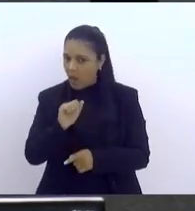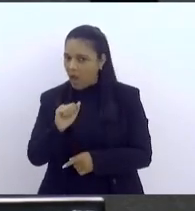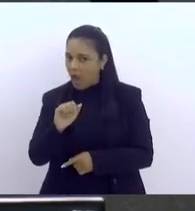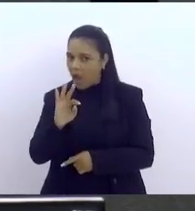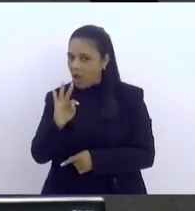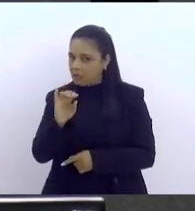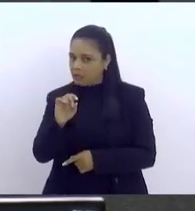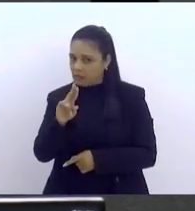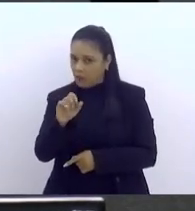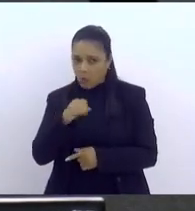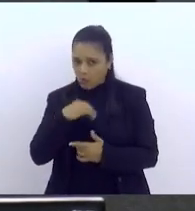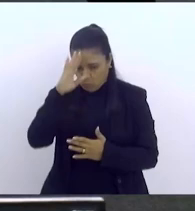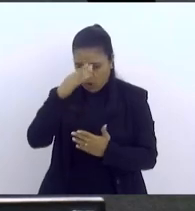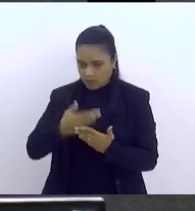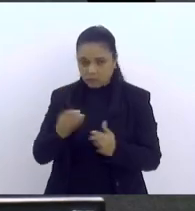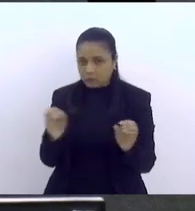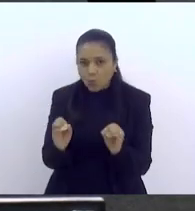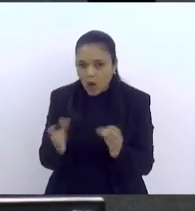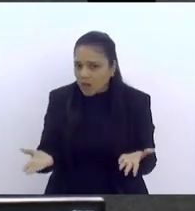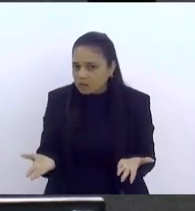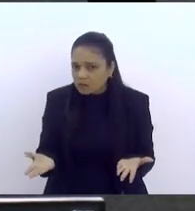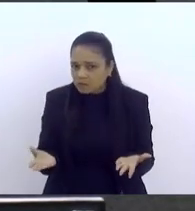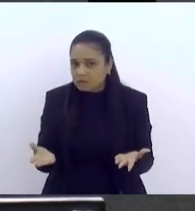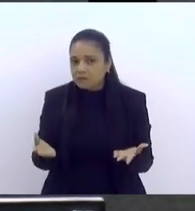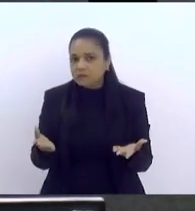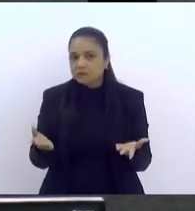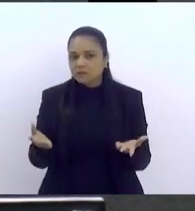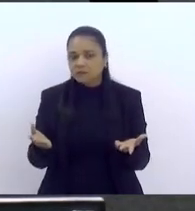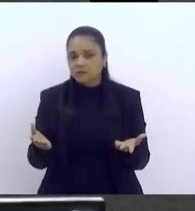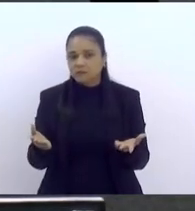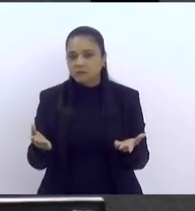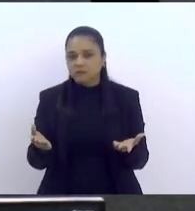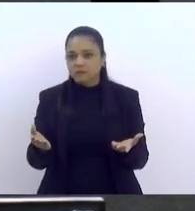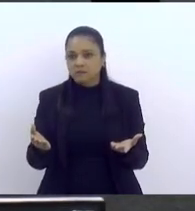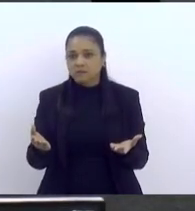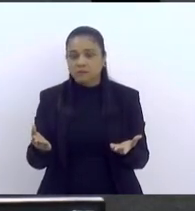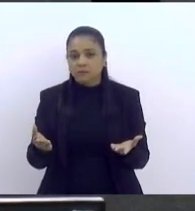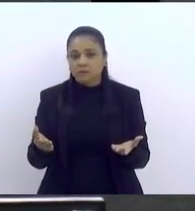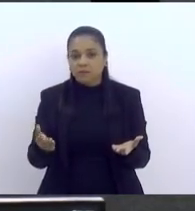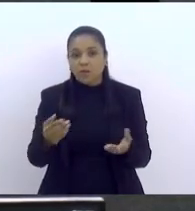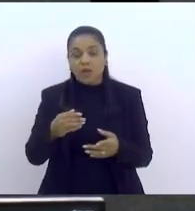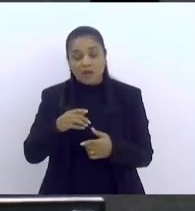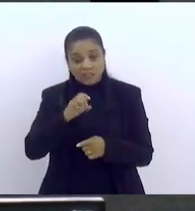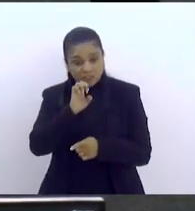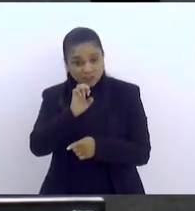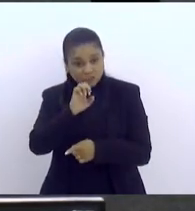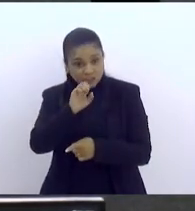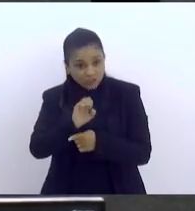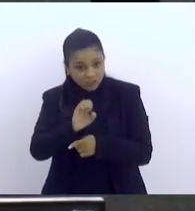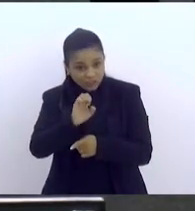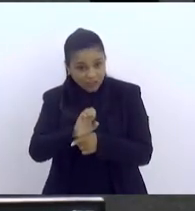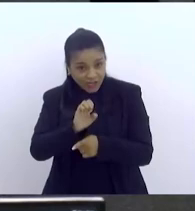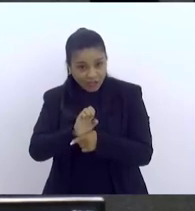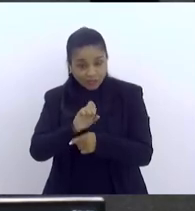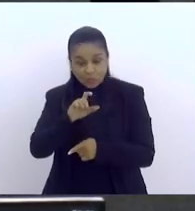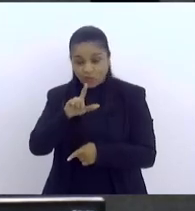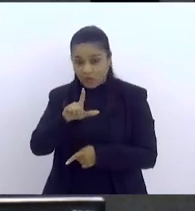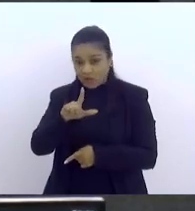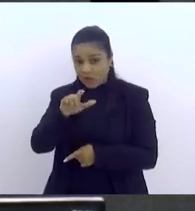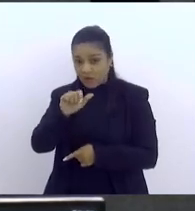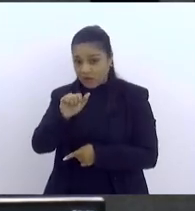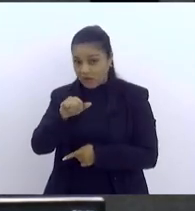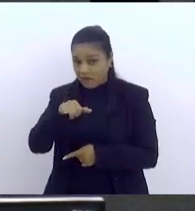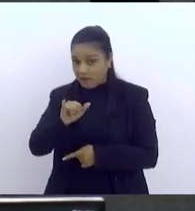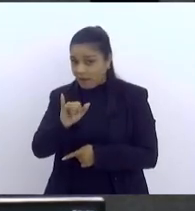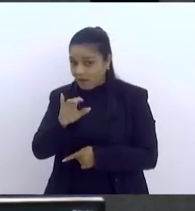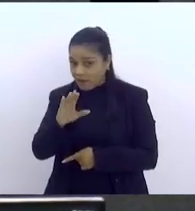Estado agnóstico. Estado laico não é Estado irreligioso. Estado laico é tão somente que